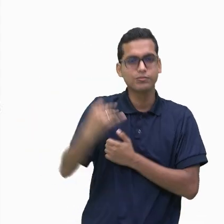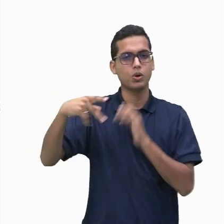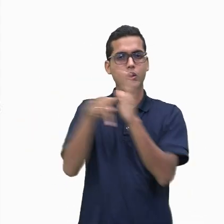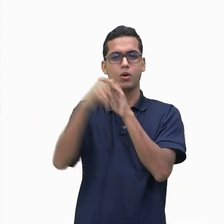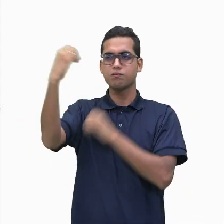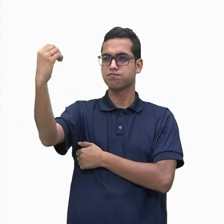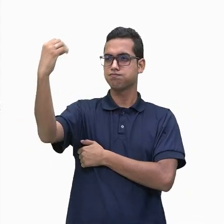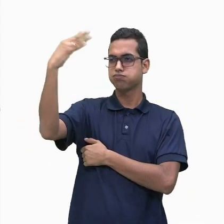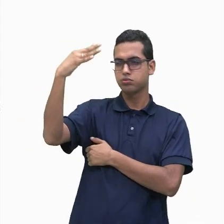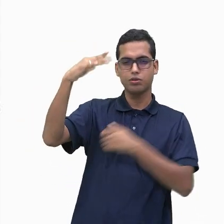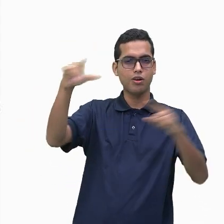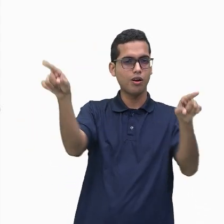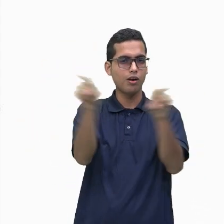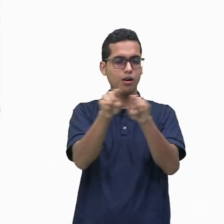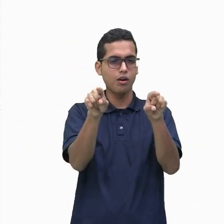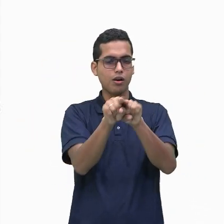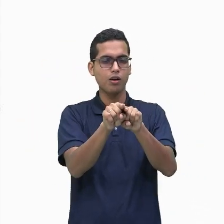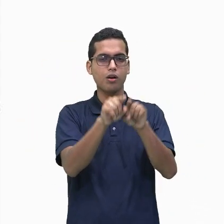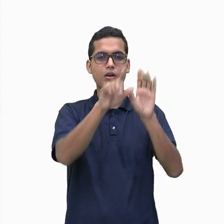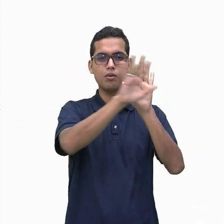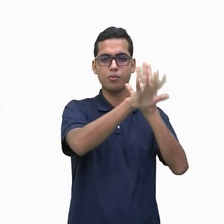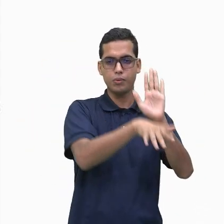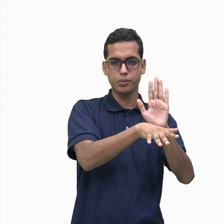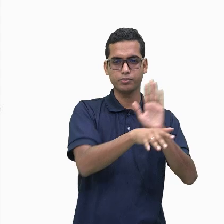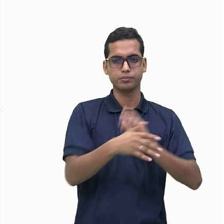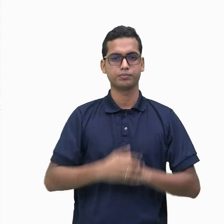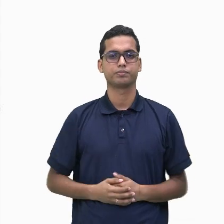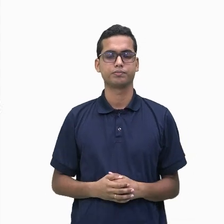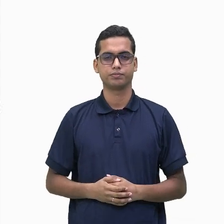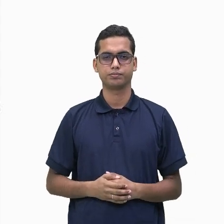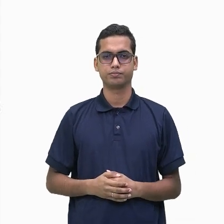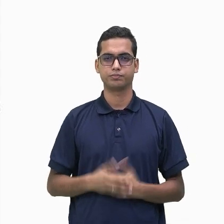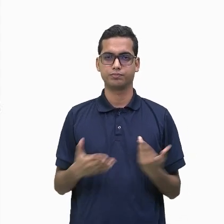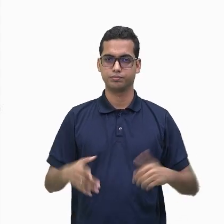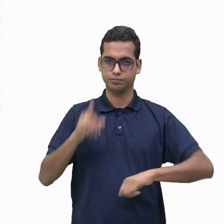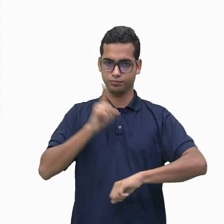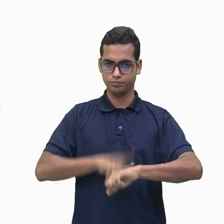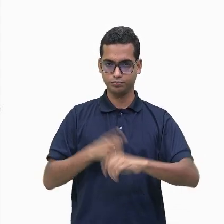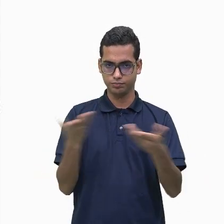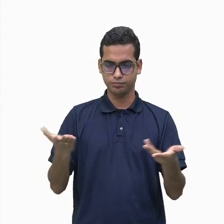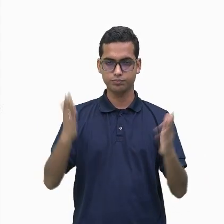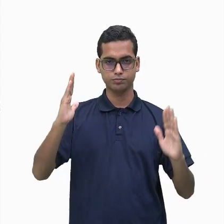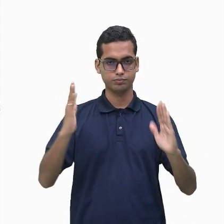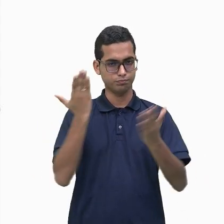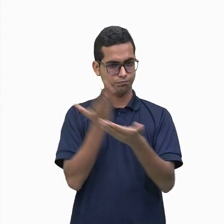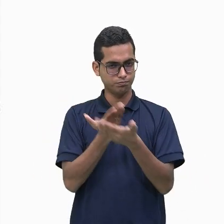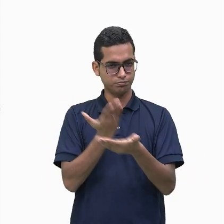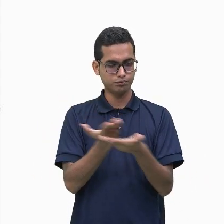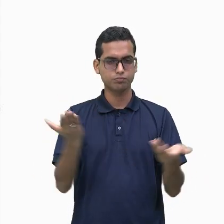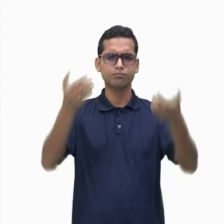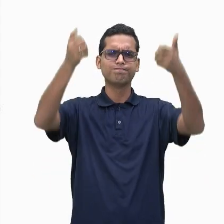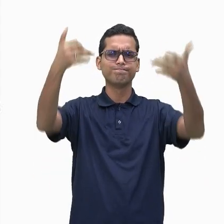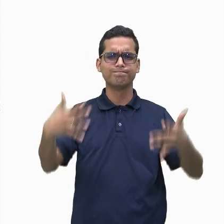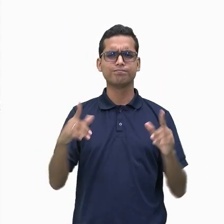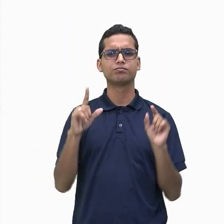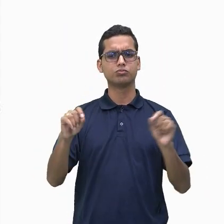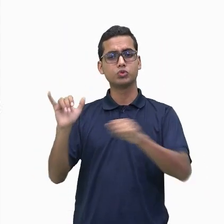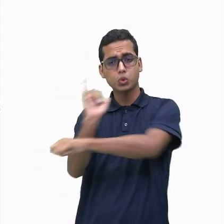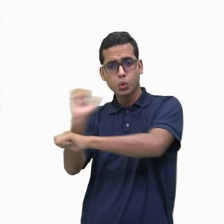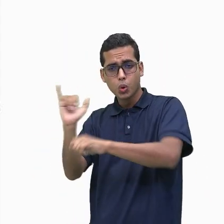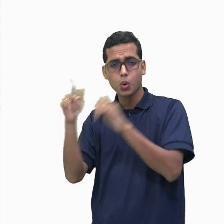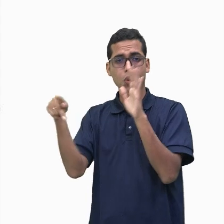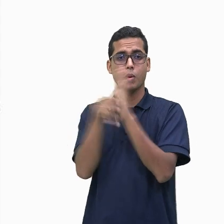e suas tonalidades, né? Então, nesse momento da nossa aula, nós vamos falar, né, sobre o que é a técnica